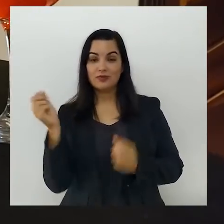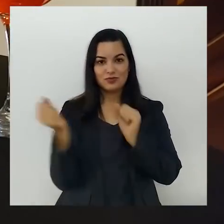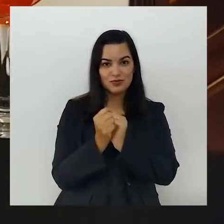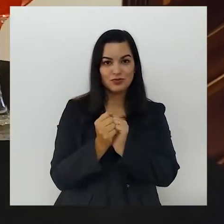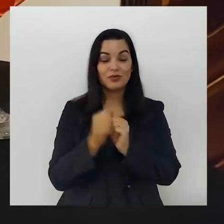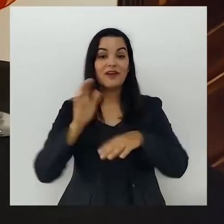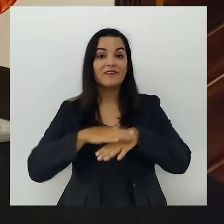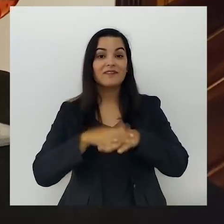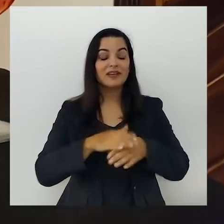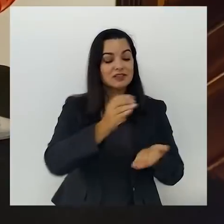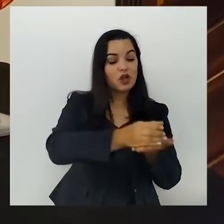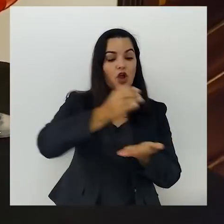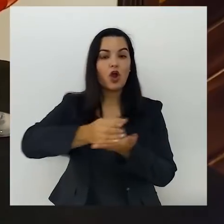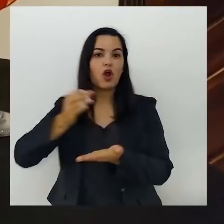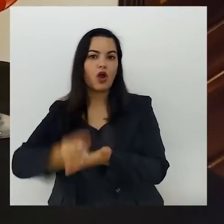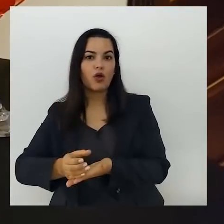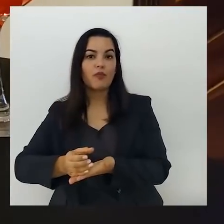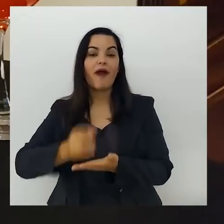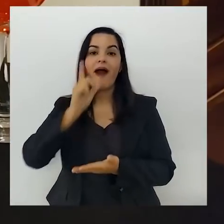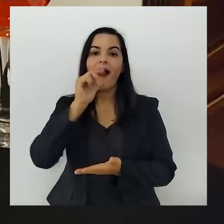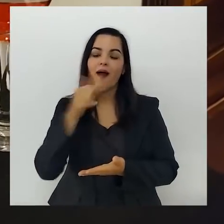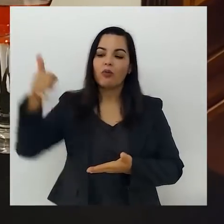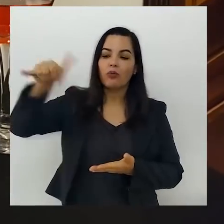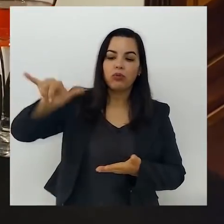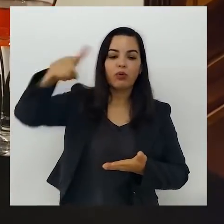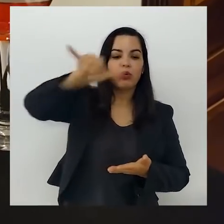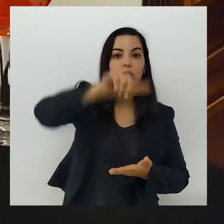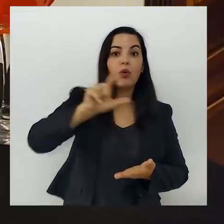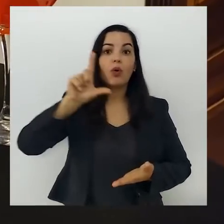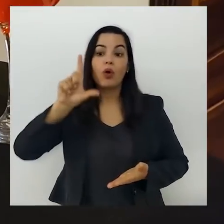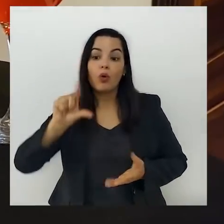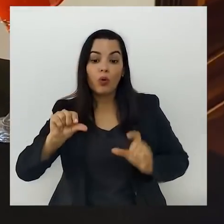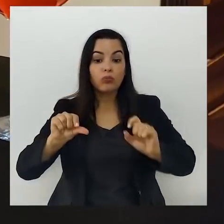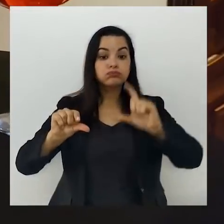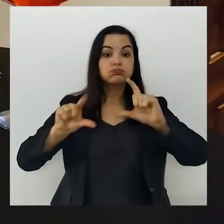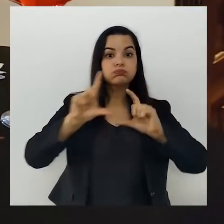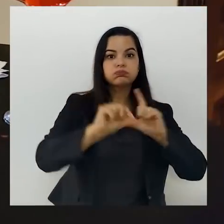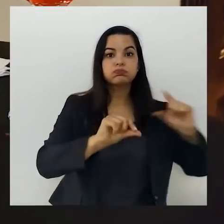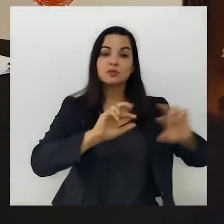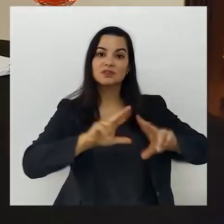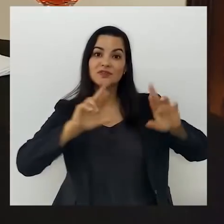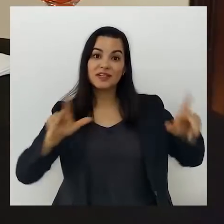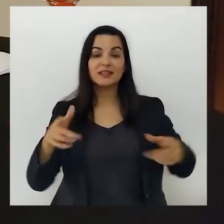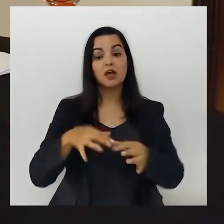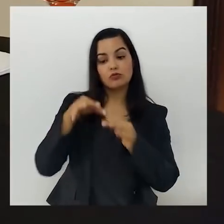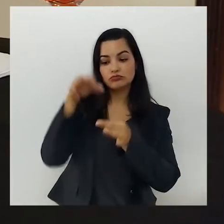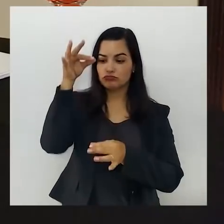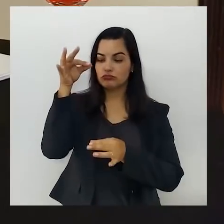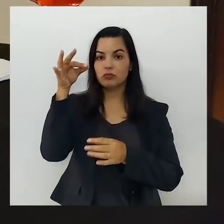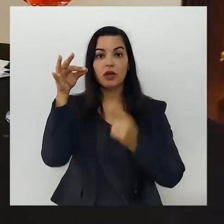água nos copos e pintamos para ficar melhor para vocês. E agora eu vou bater com esse tipo de canudinho aqui, com um negocinho